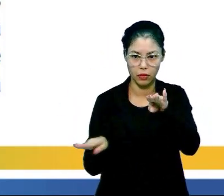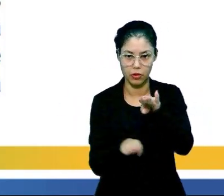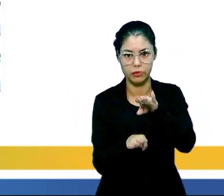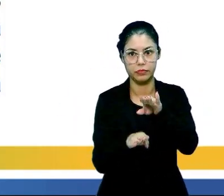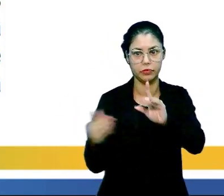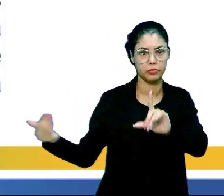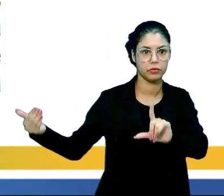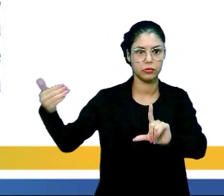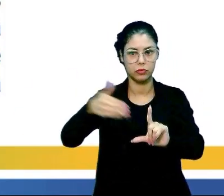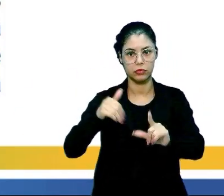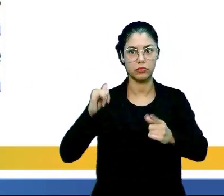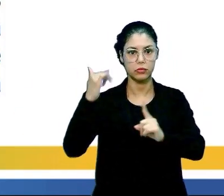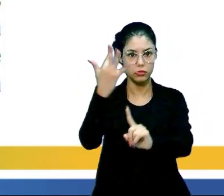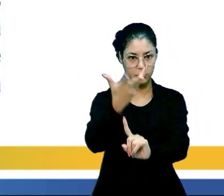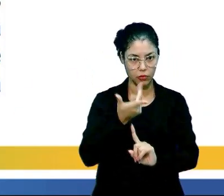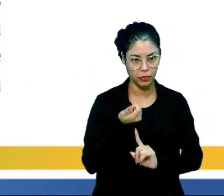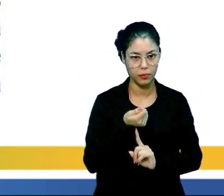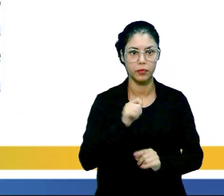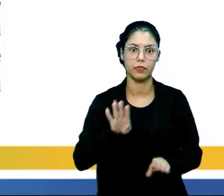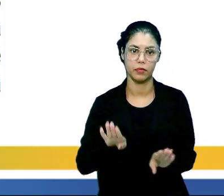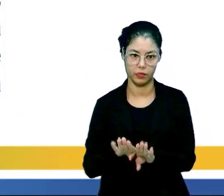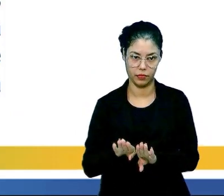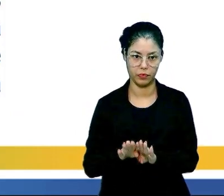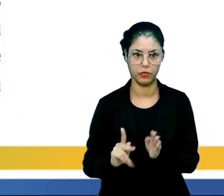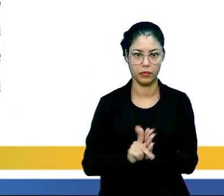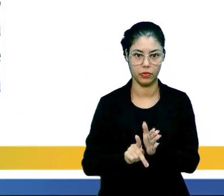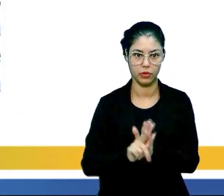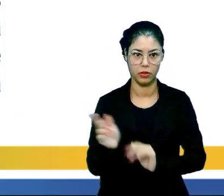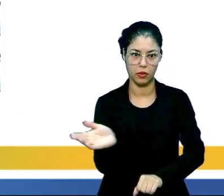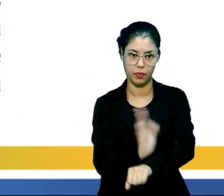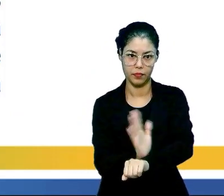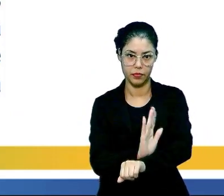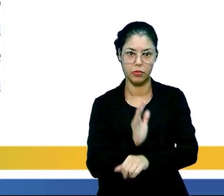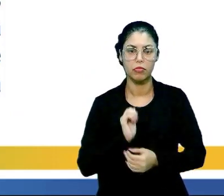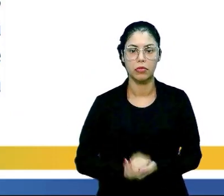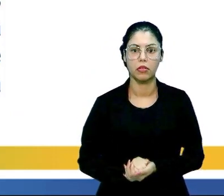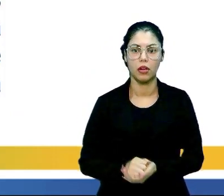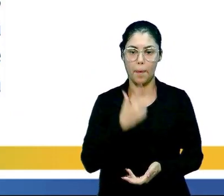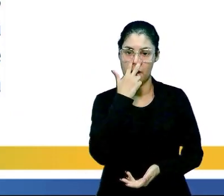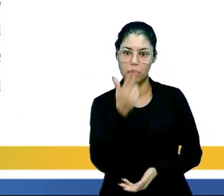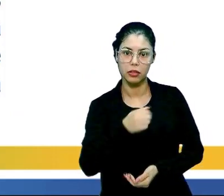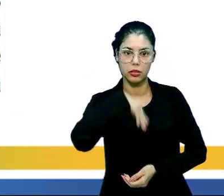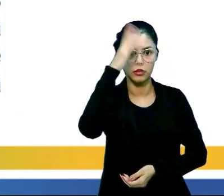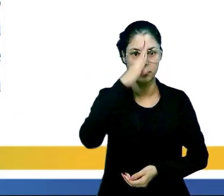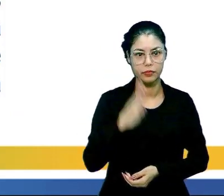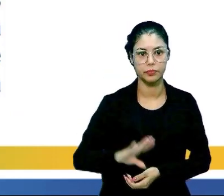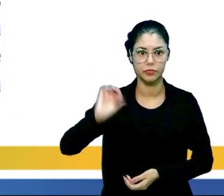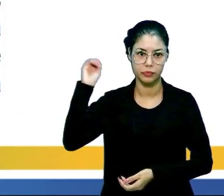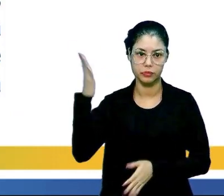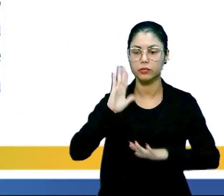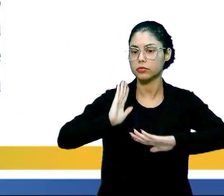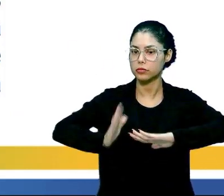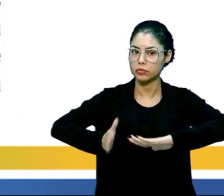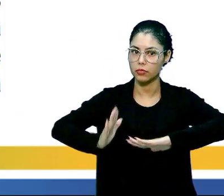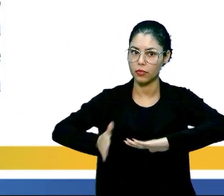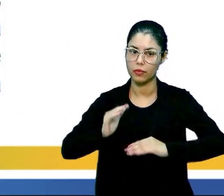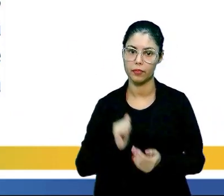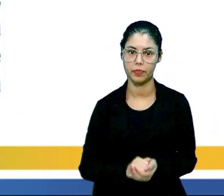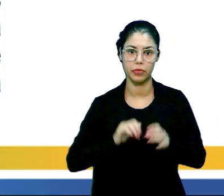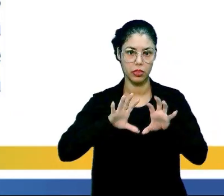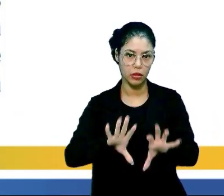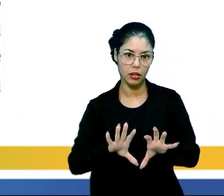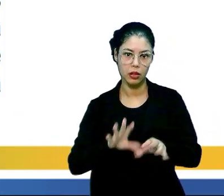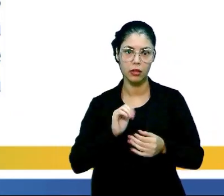a desigualdade de acesso à arte cinematográfica, semelhantemente ao que ocorre no Brasil